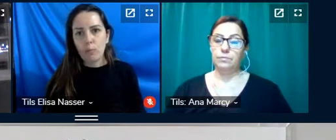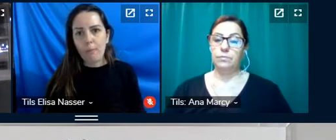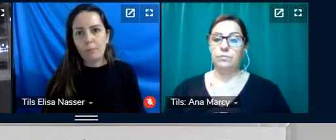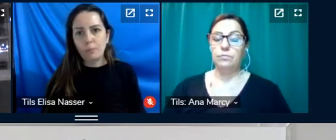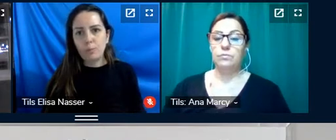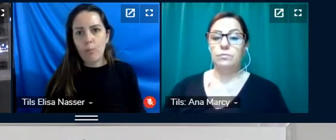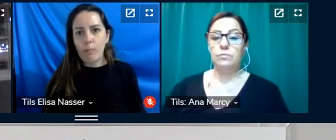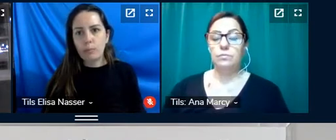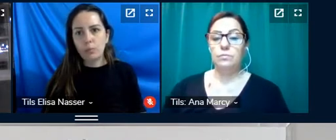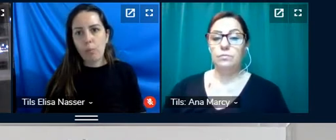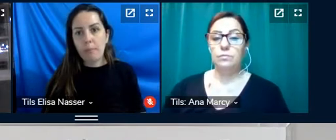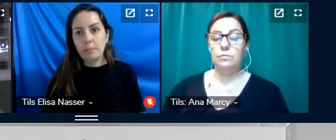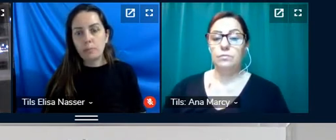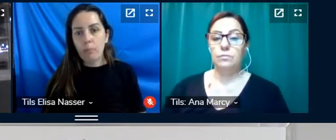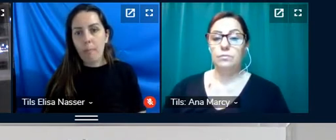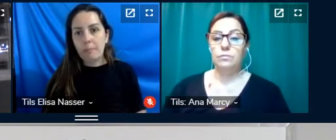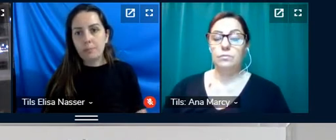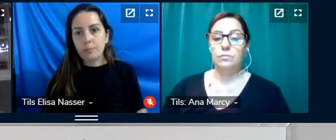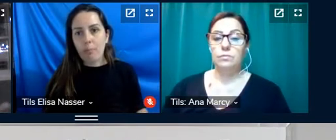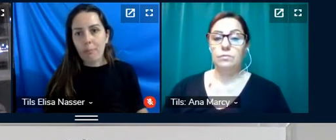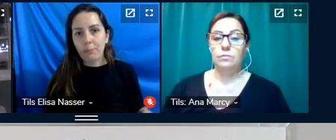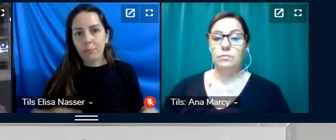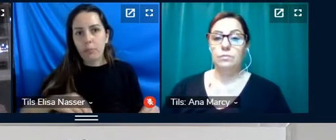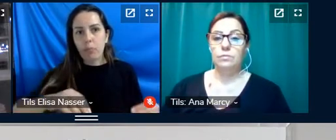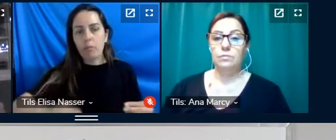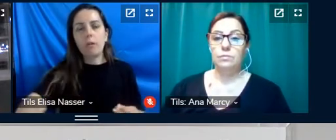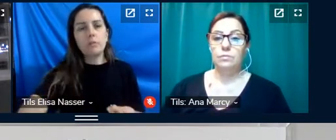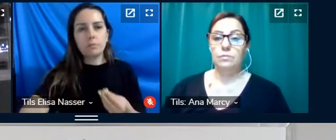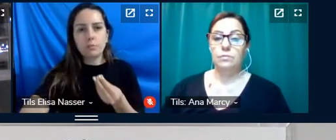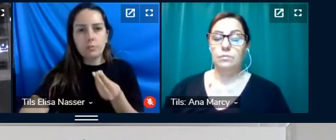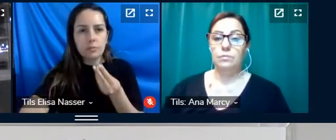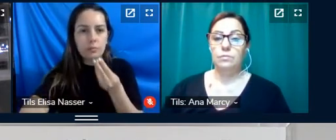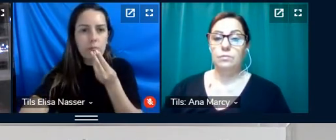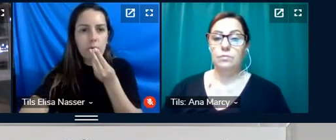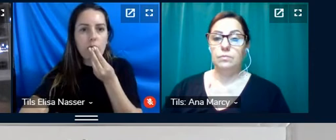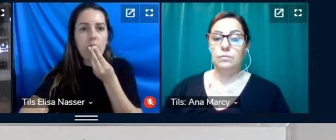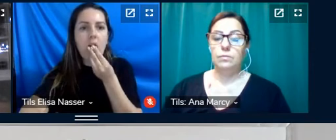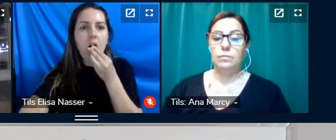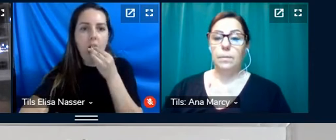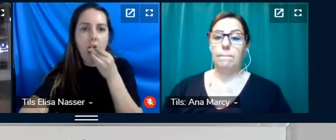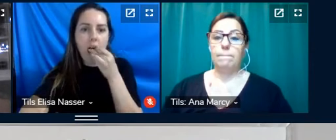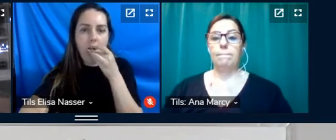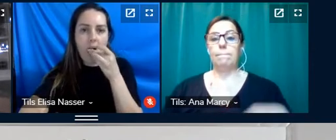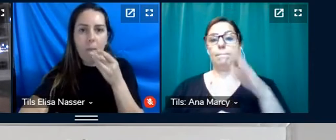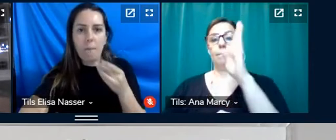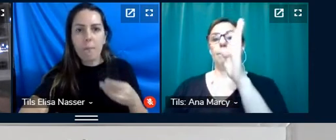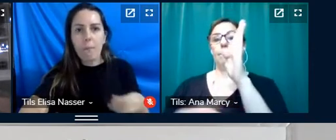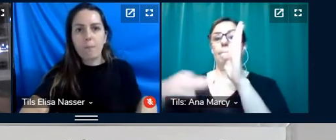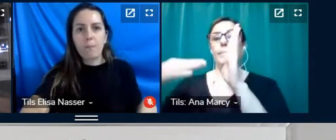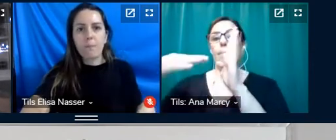então, vou botar aqui o eixo cartesiano. Vou colocar duas